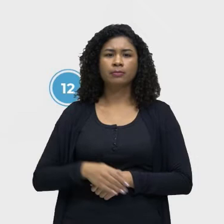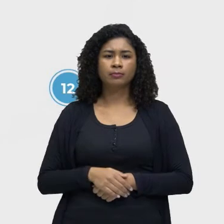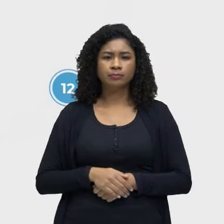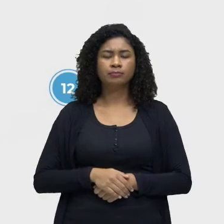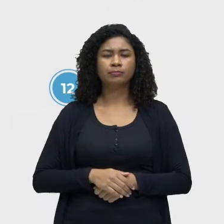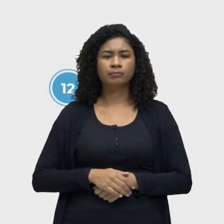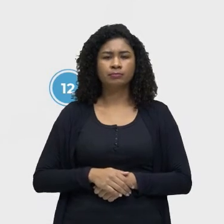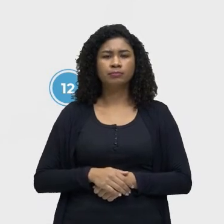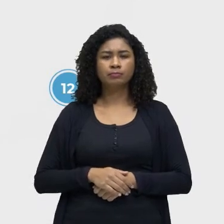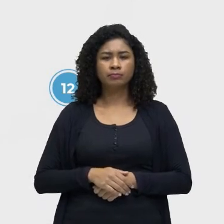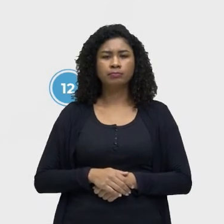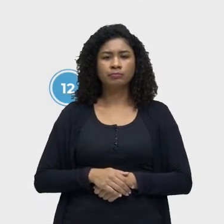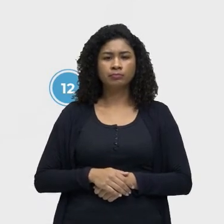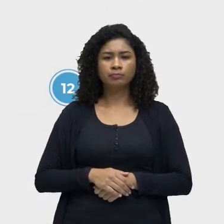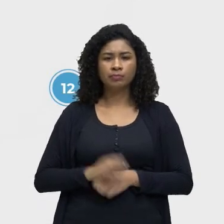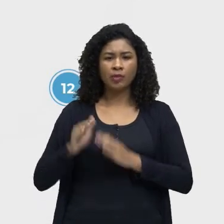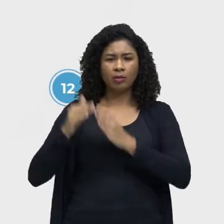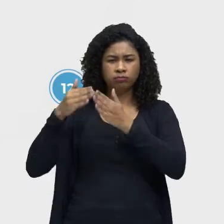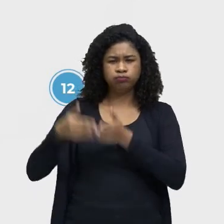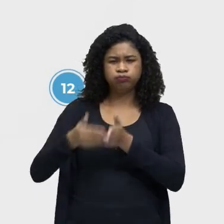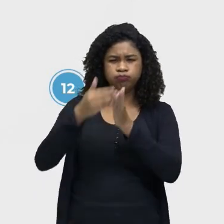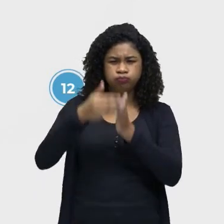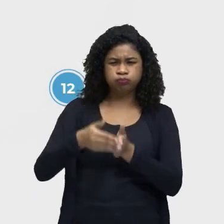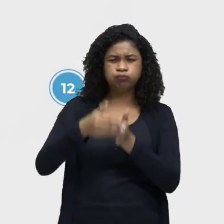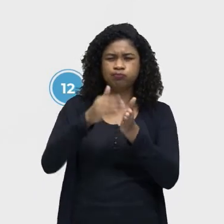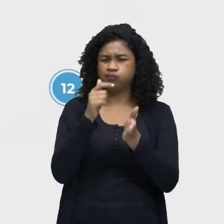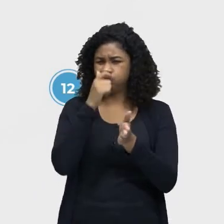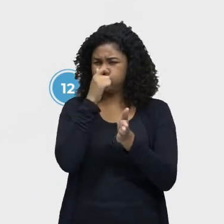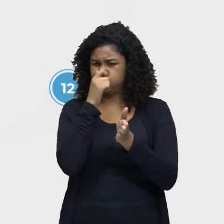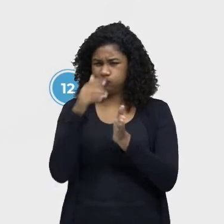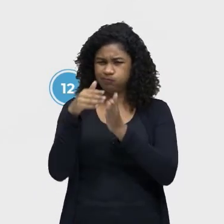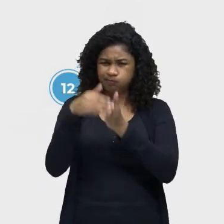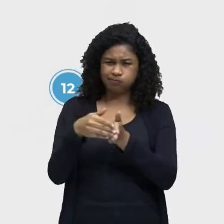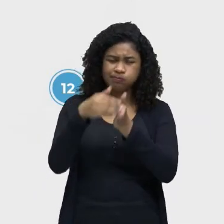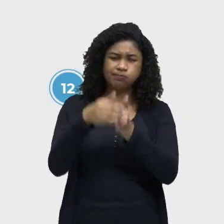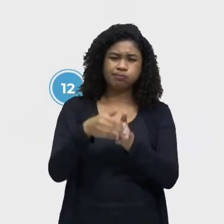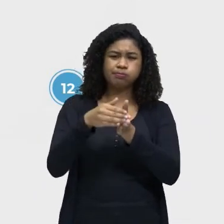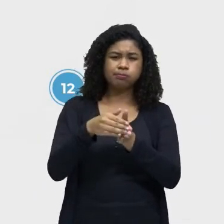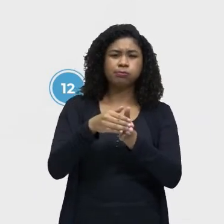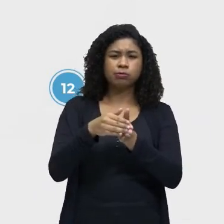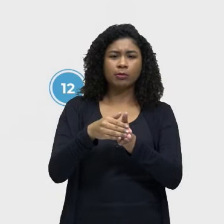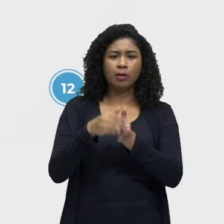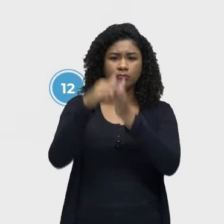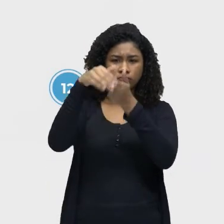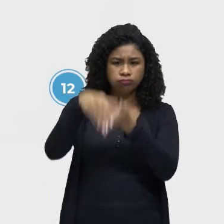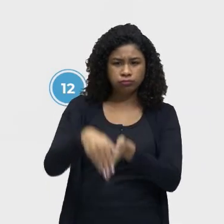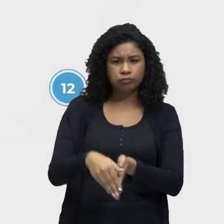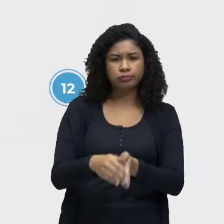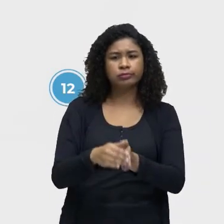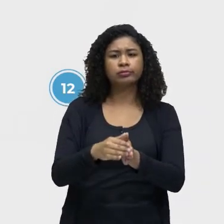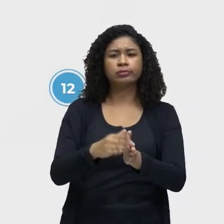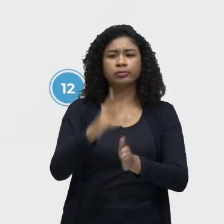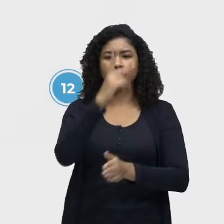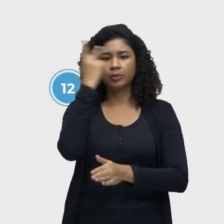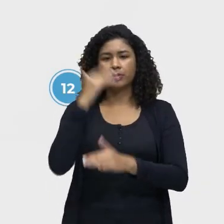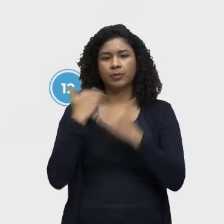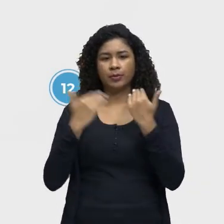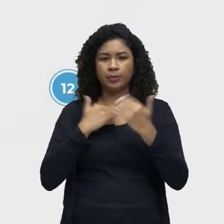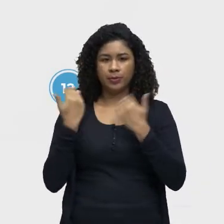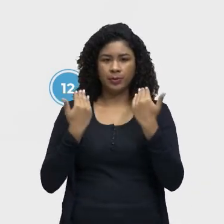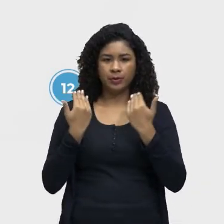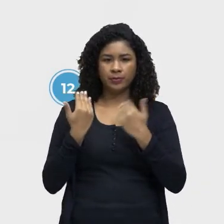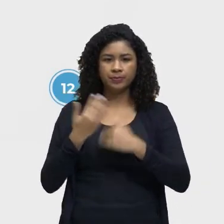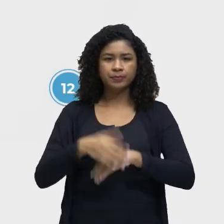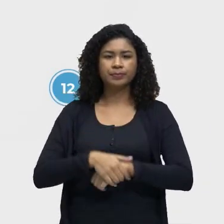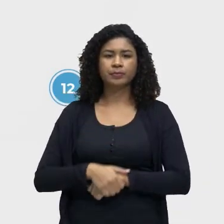em embarcações precárias e excesso de pessoas. C. A aceitação total e irrestrita dos migrantes